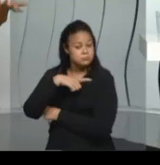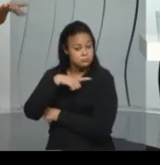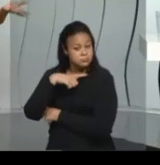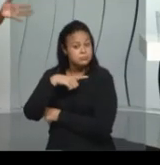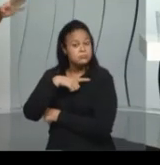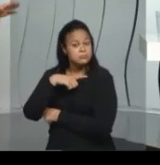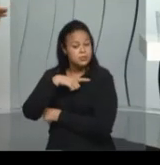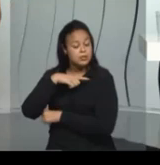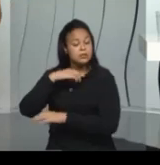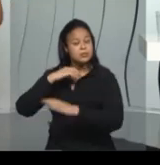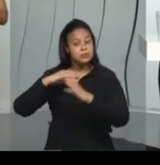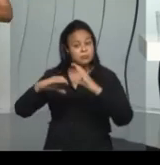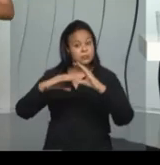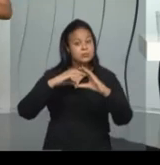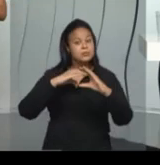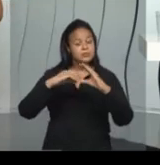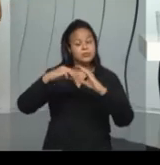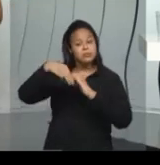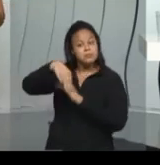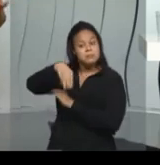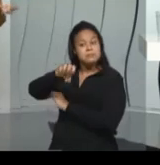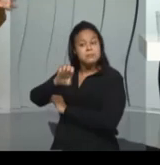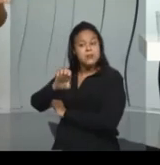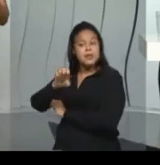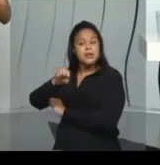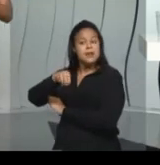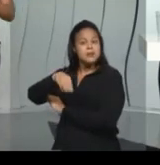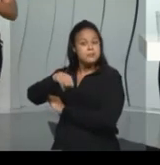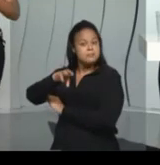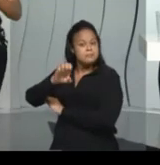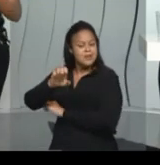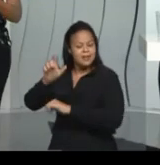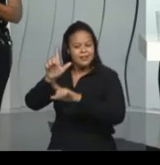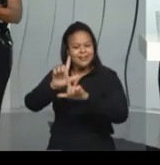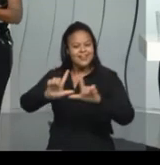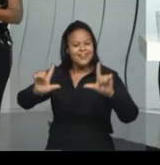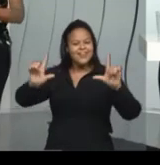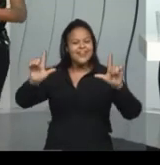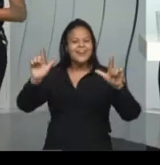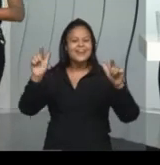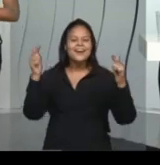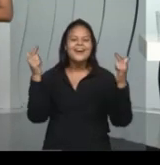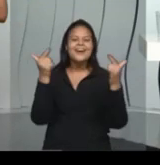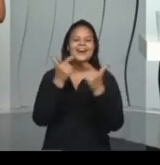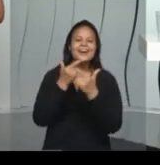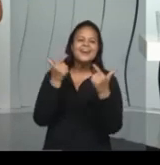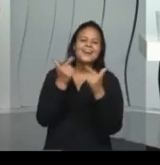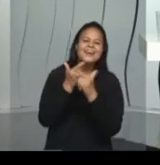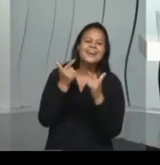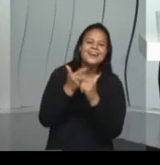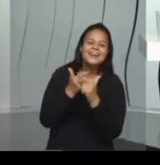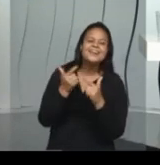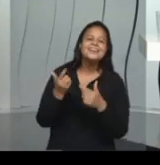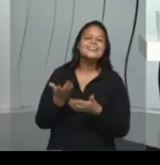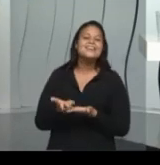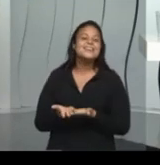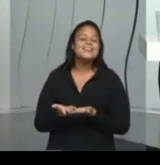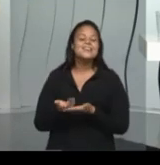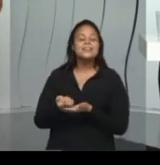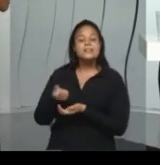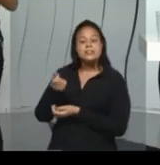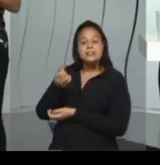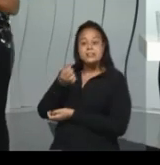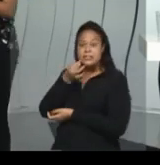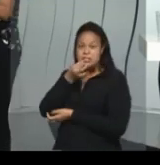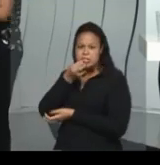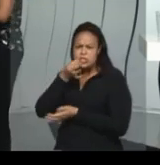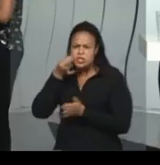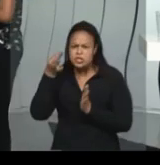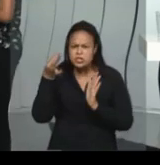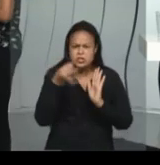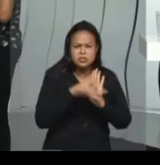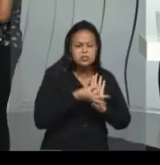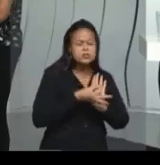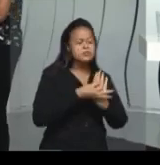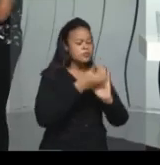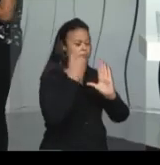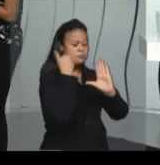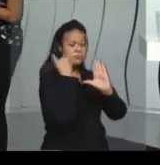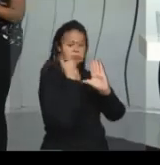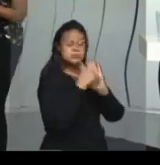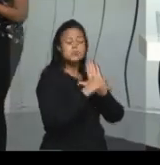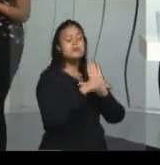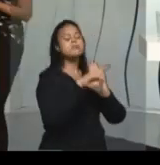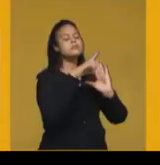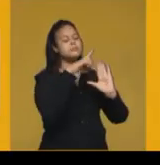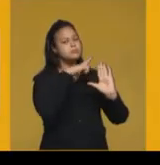os memes, para trazer uma descontração, fazer uma crítica, passar uma mensagem. Isso nos faz